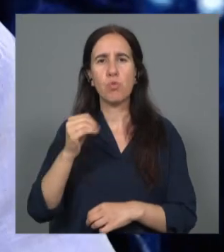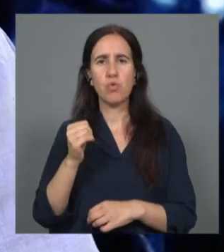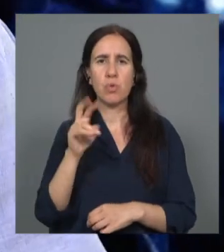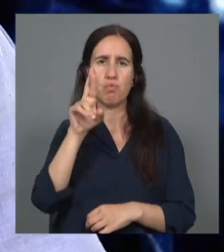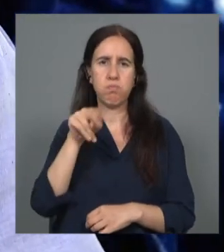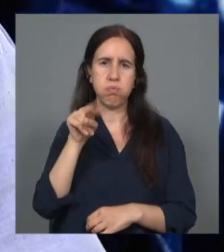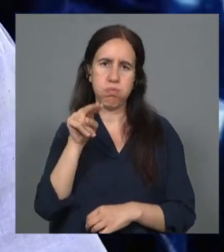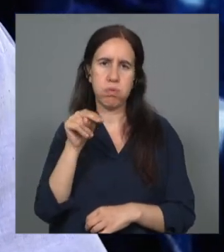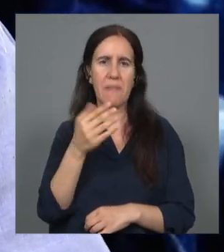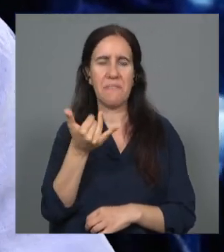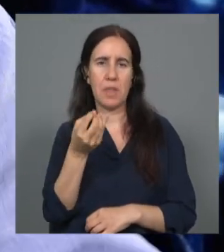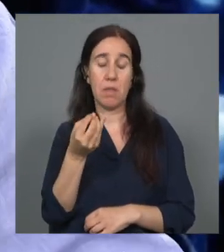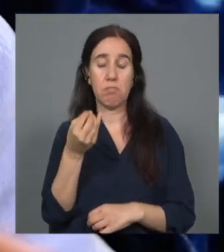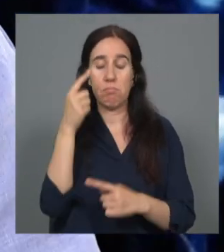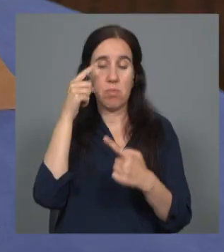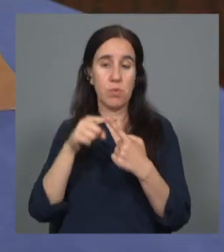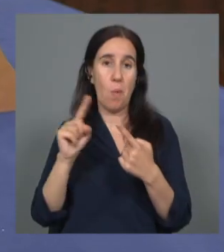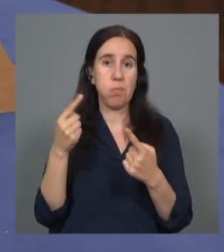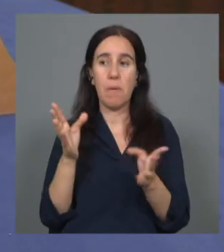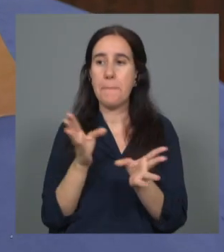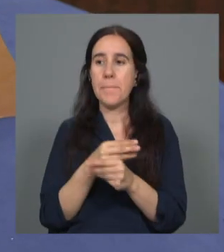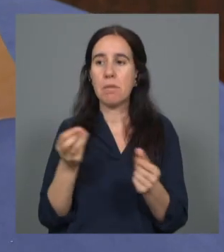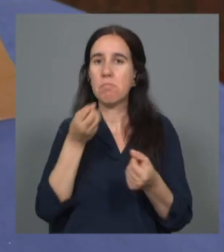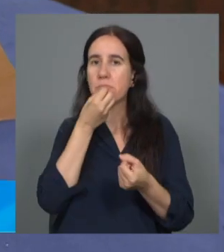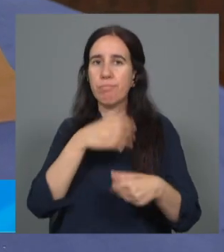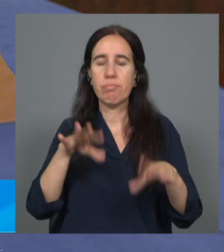a cumprir uma determinada tarefa, desapareceram, ela